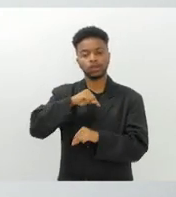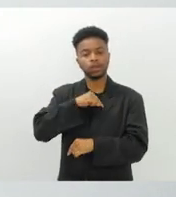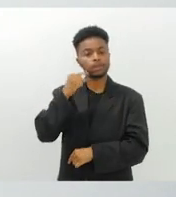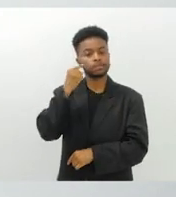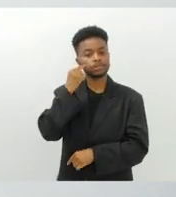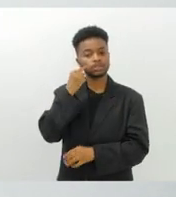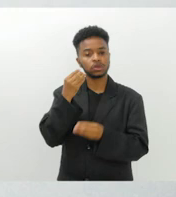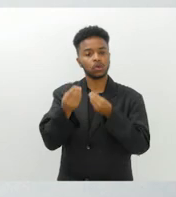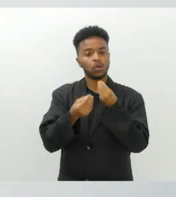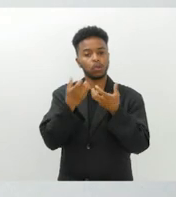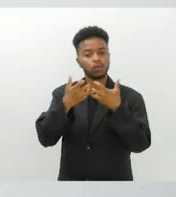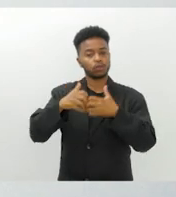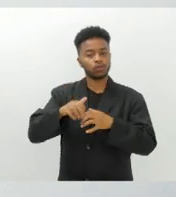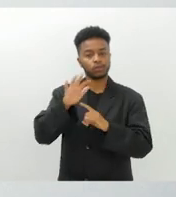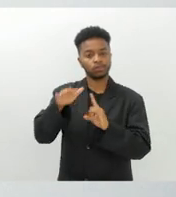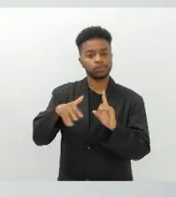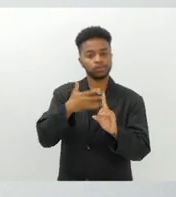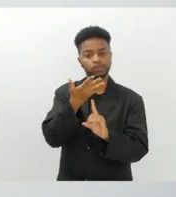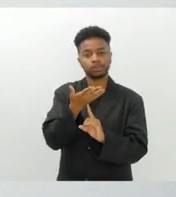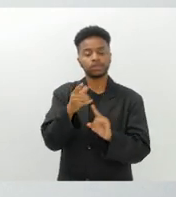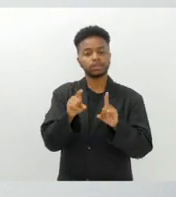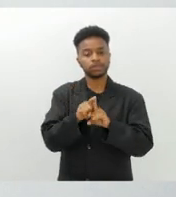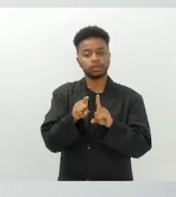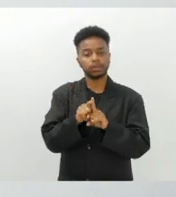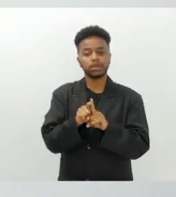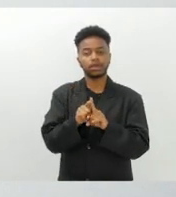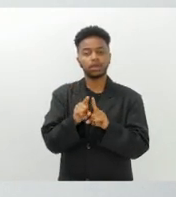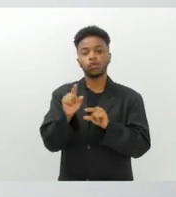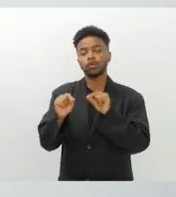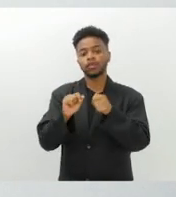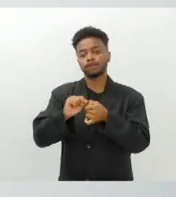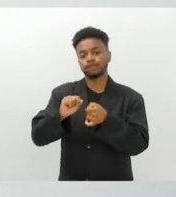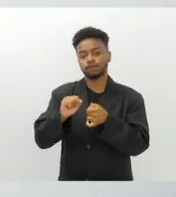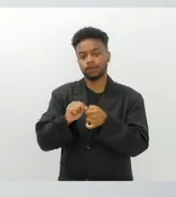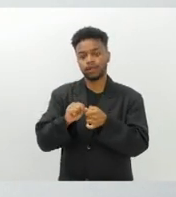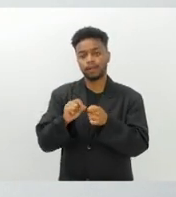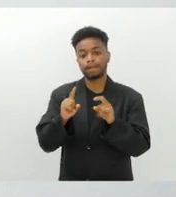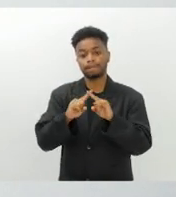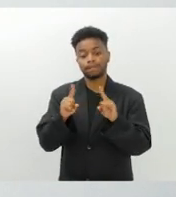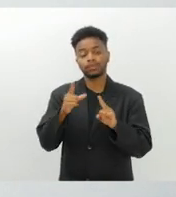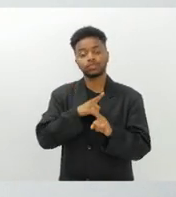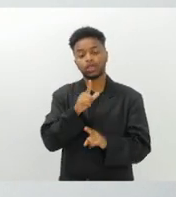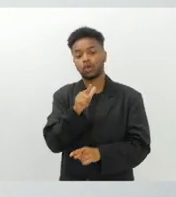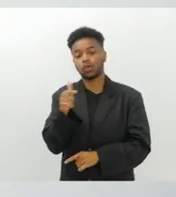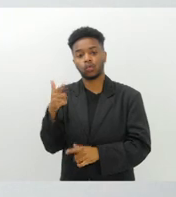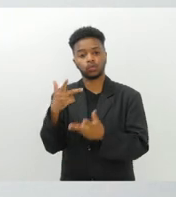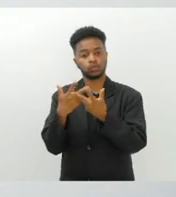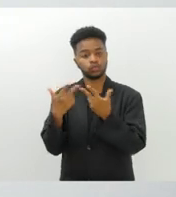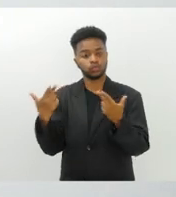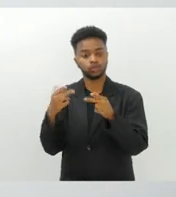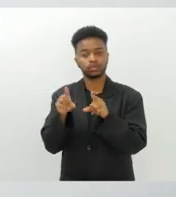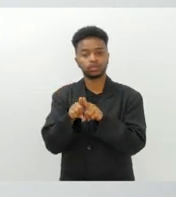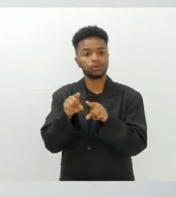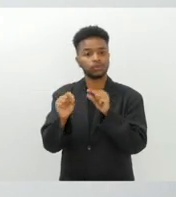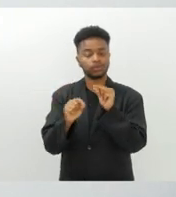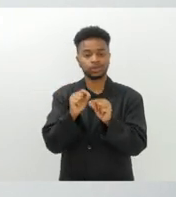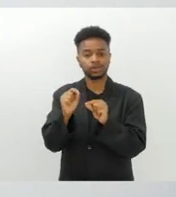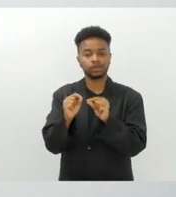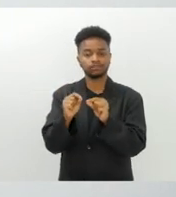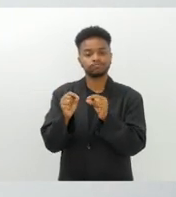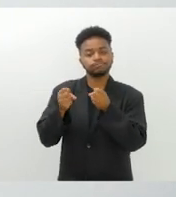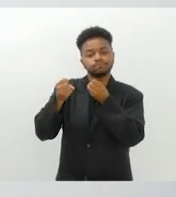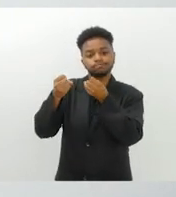meio ambiente e o que está sendo feito dele, mas numa outra chave, que é a